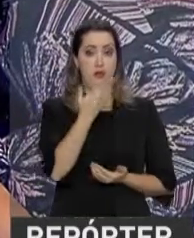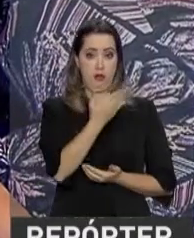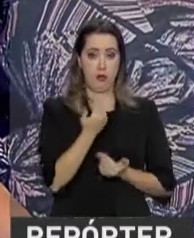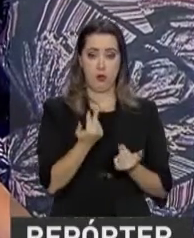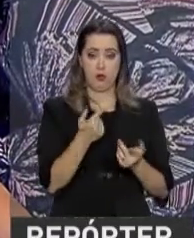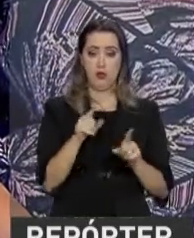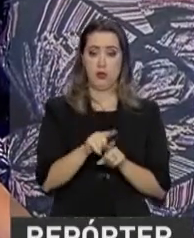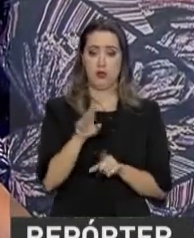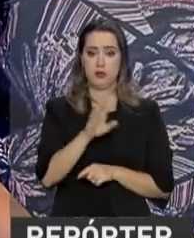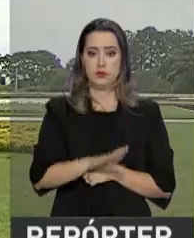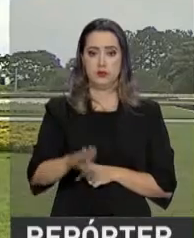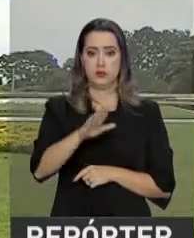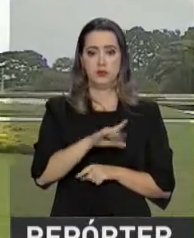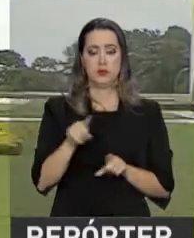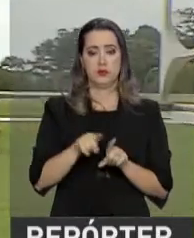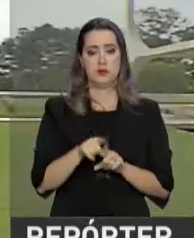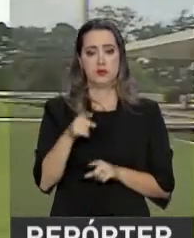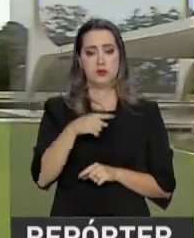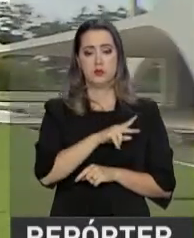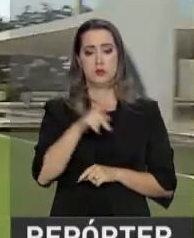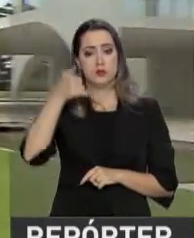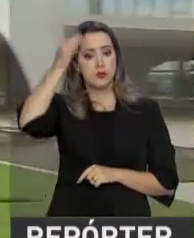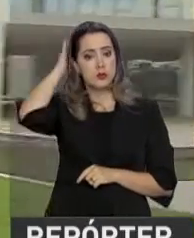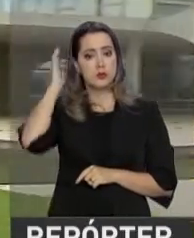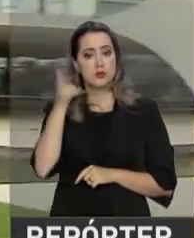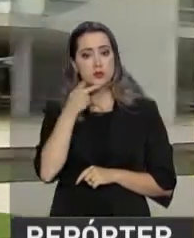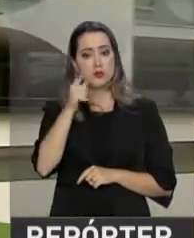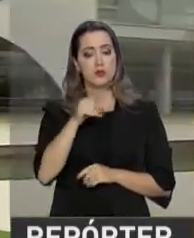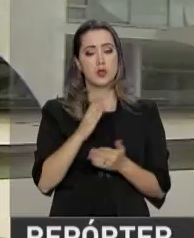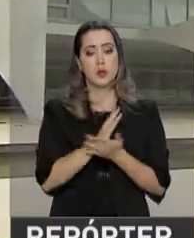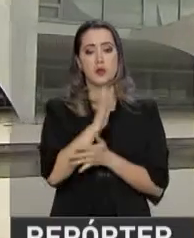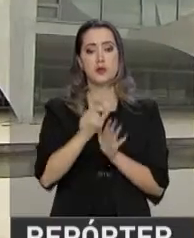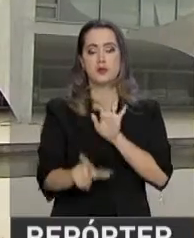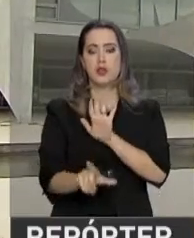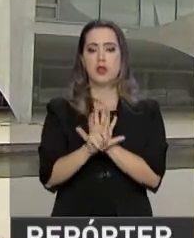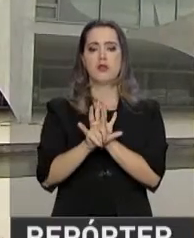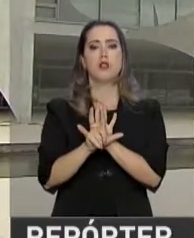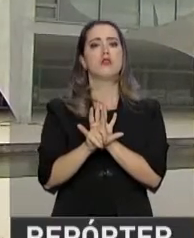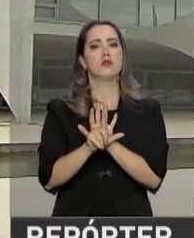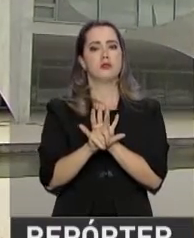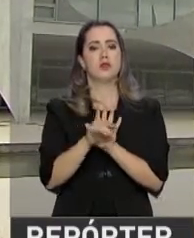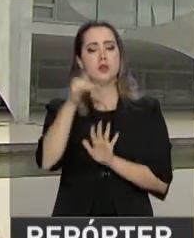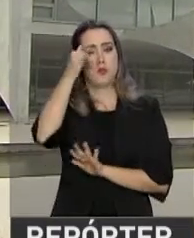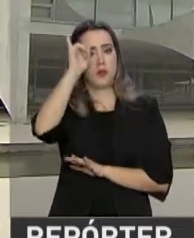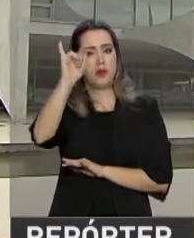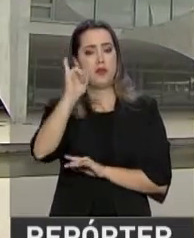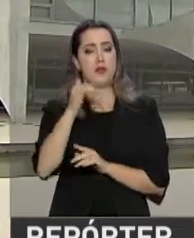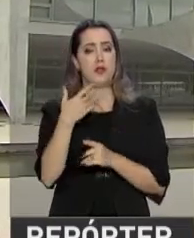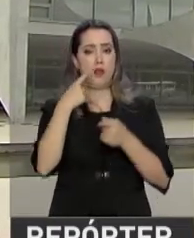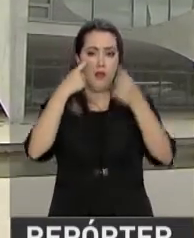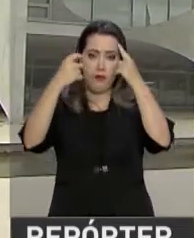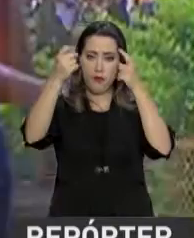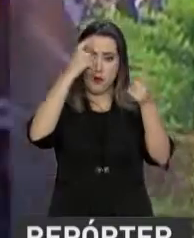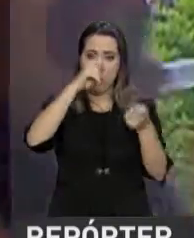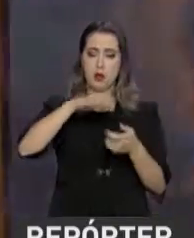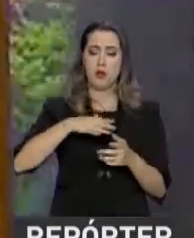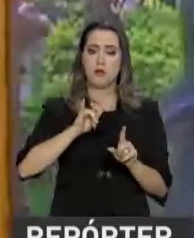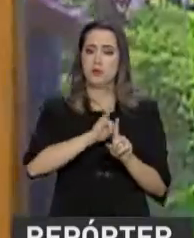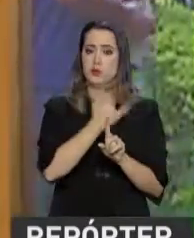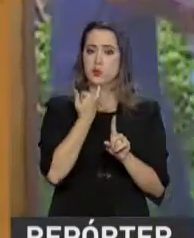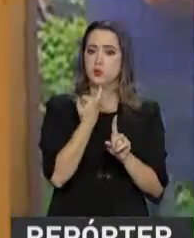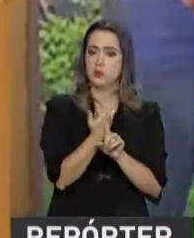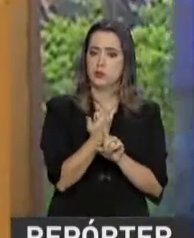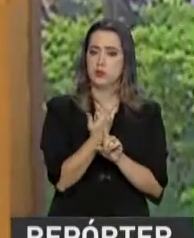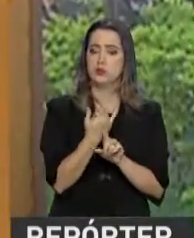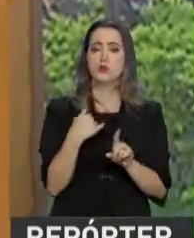presidente michel temer sancionou uma nova lei de combate à prática do bullying no ambiente escolar a legislação altera a